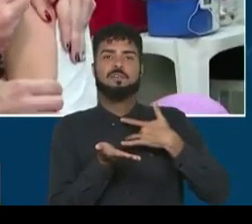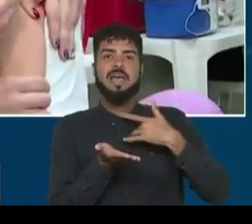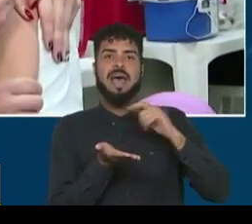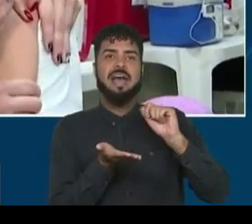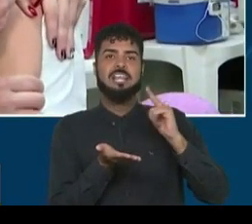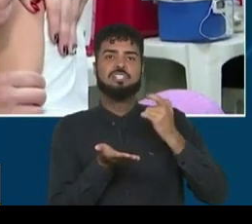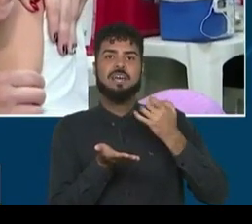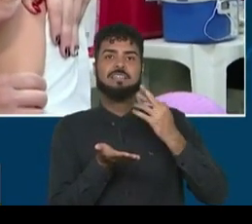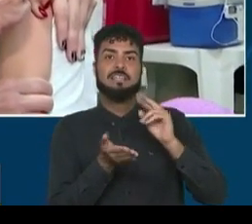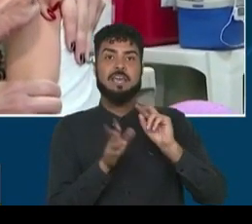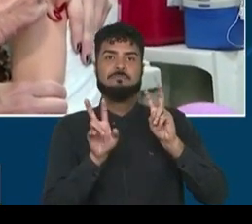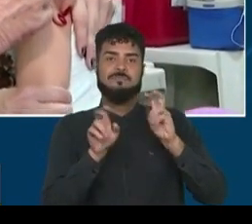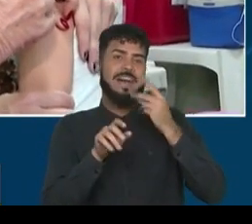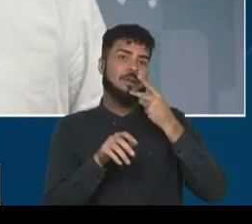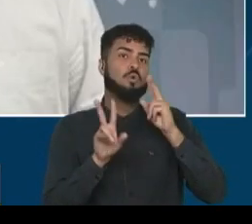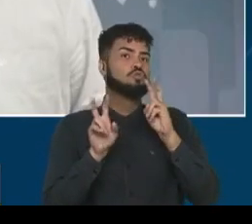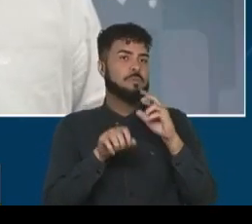casos.